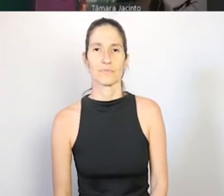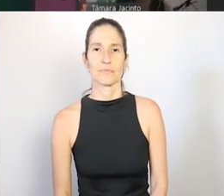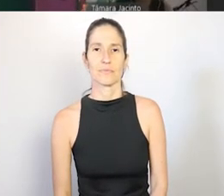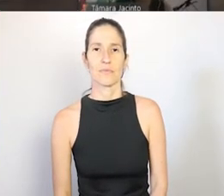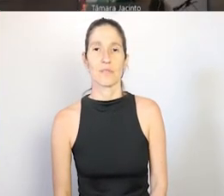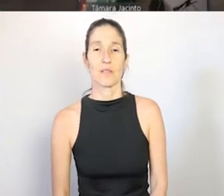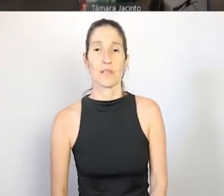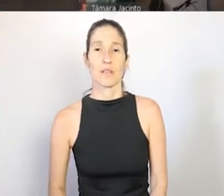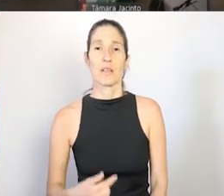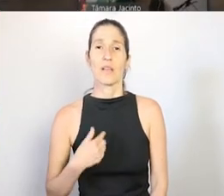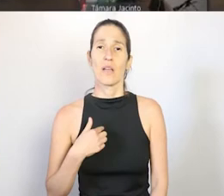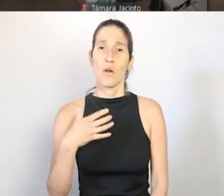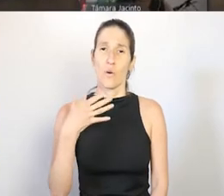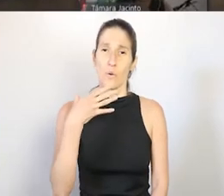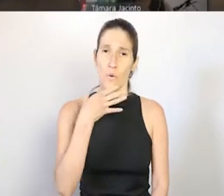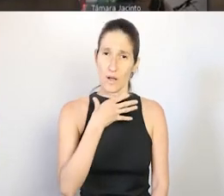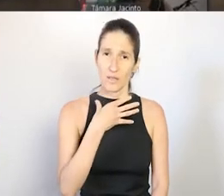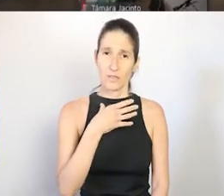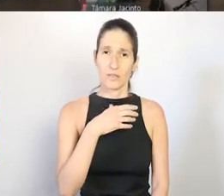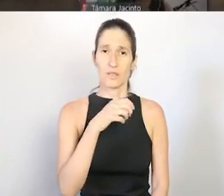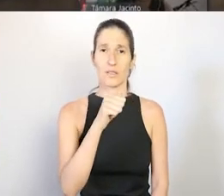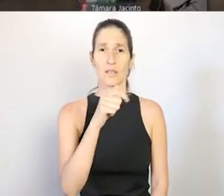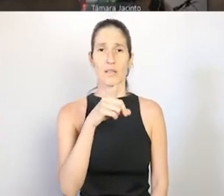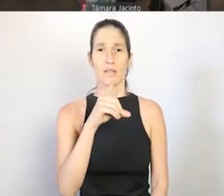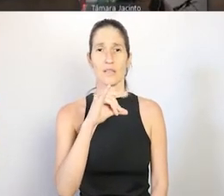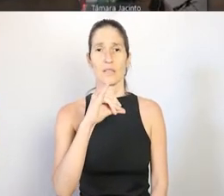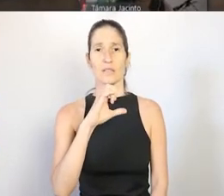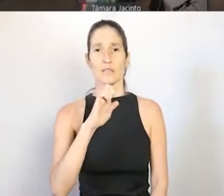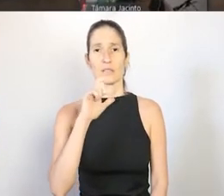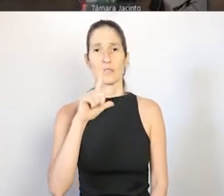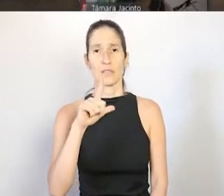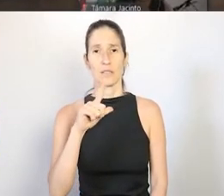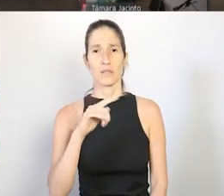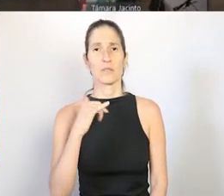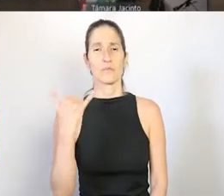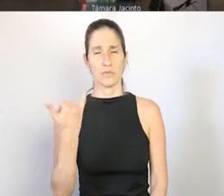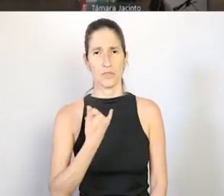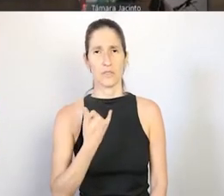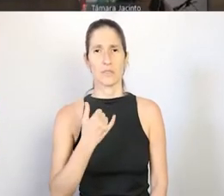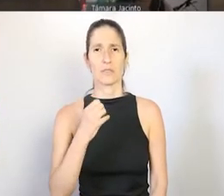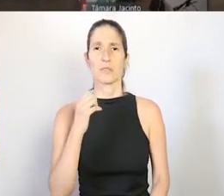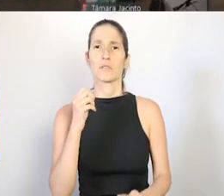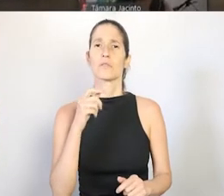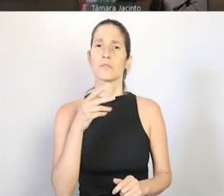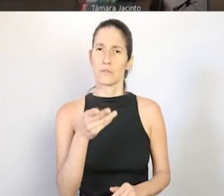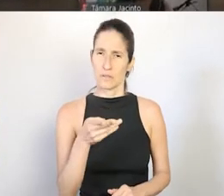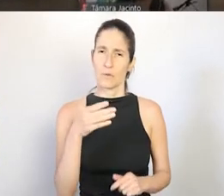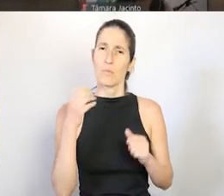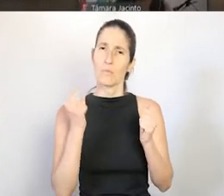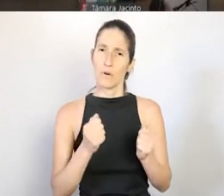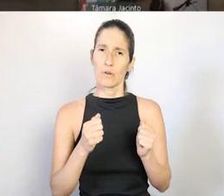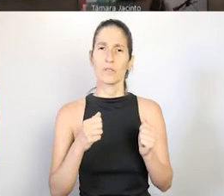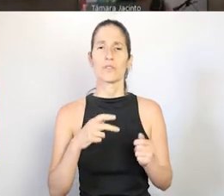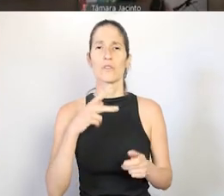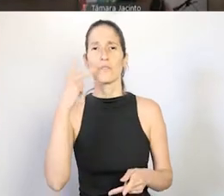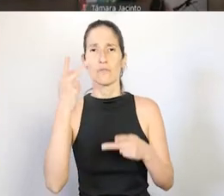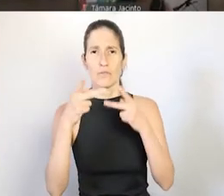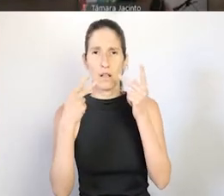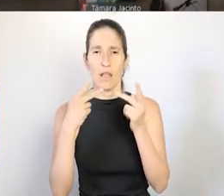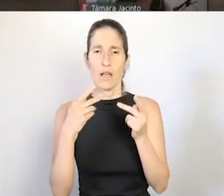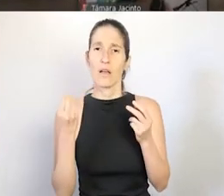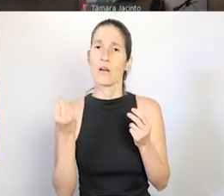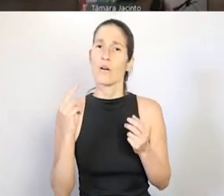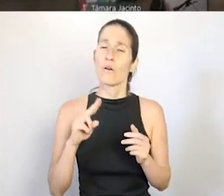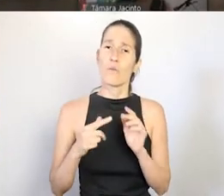Mas, segundo o Adiel, ainda pede, continua que o senhor ou siga falando ou mostrando peças